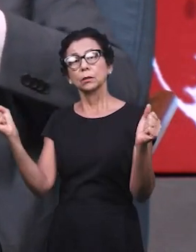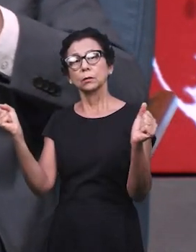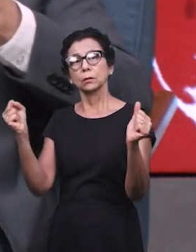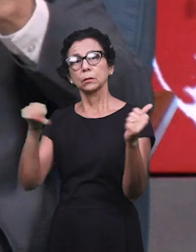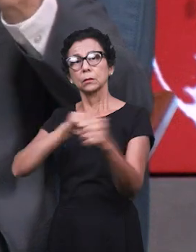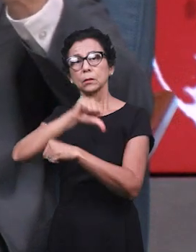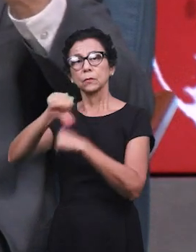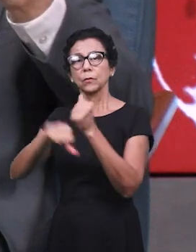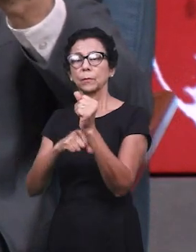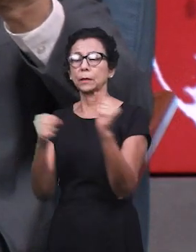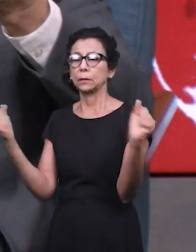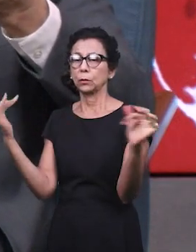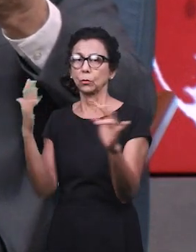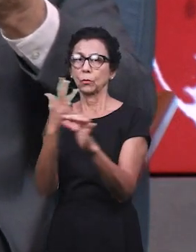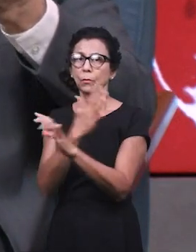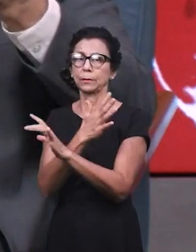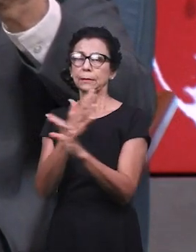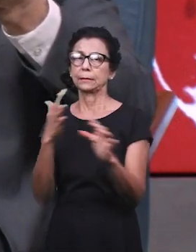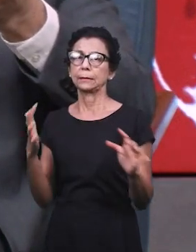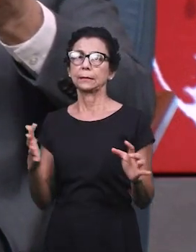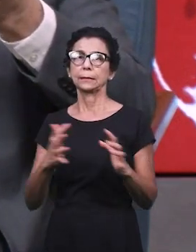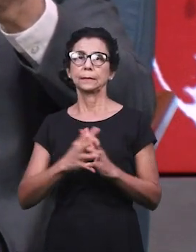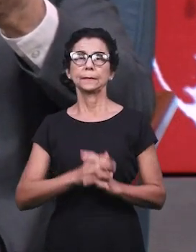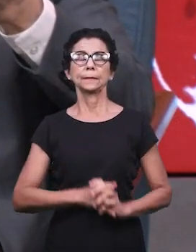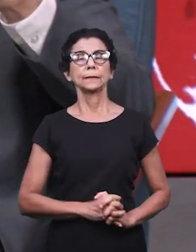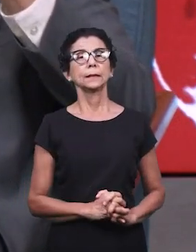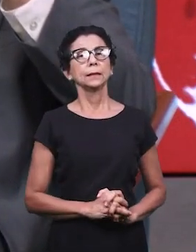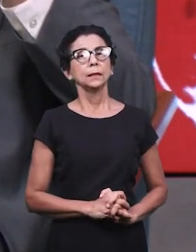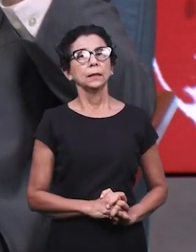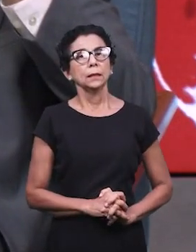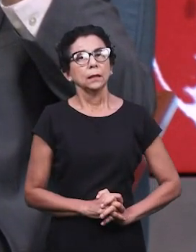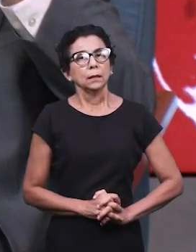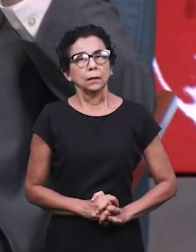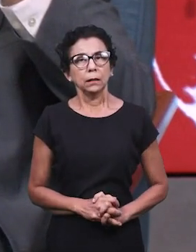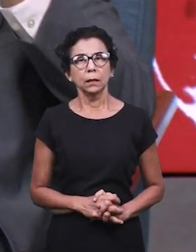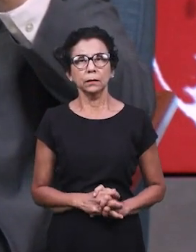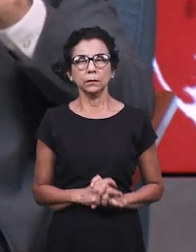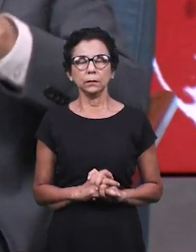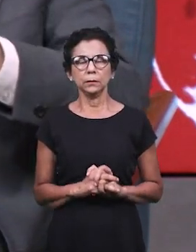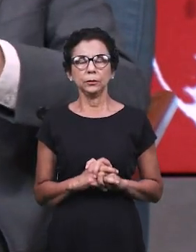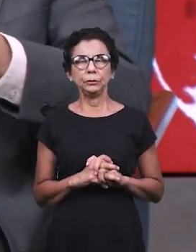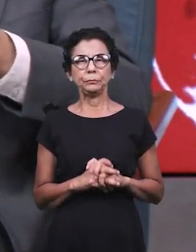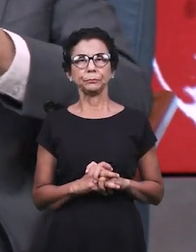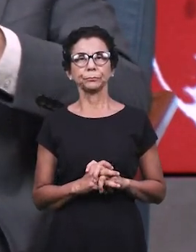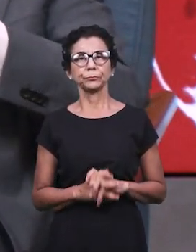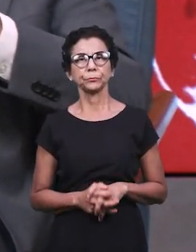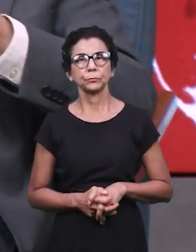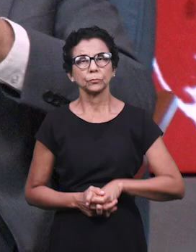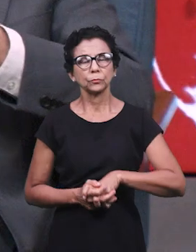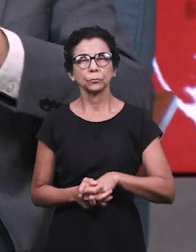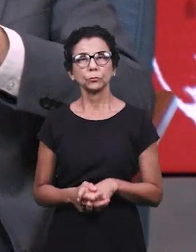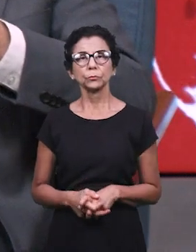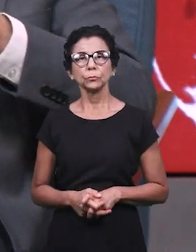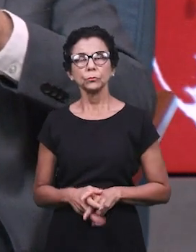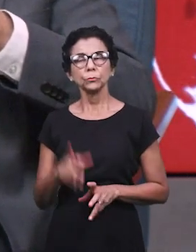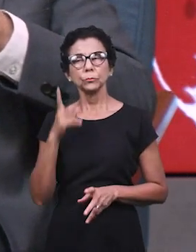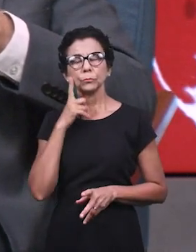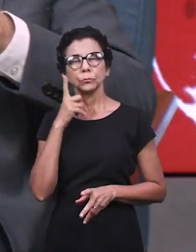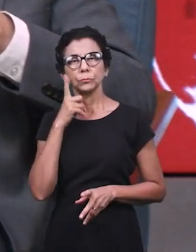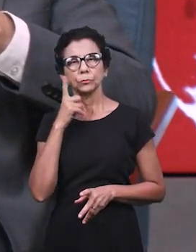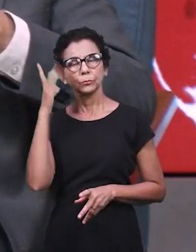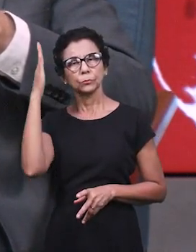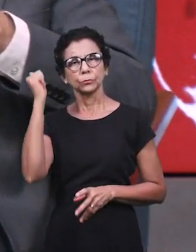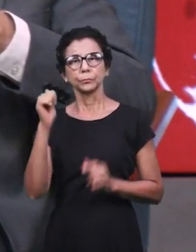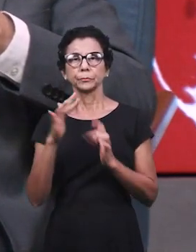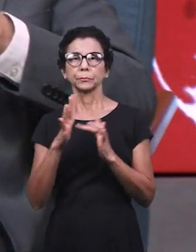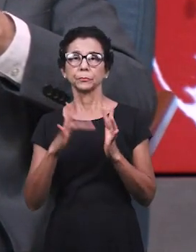palavra é o ministério onde você identifica que Jesus está vivo. Então, por isso, as